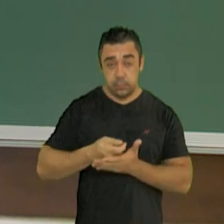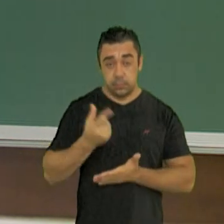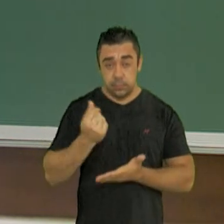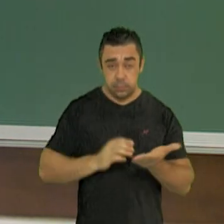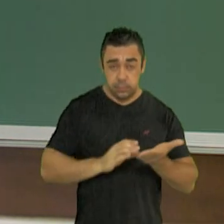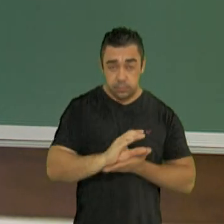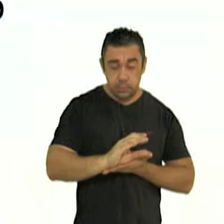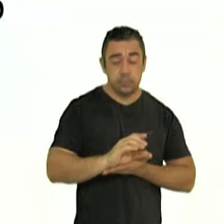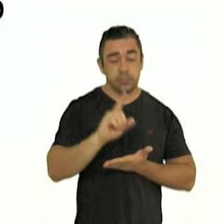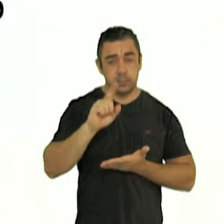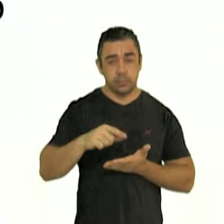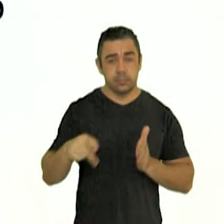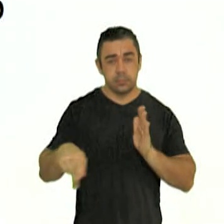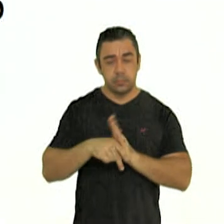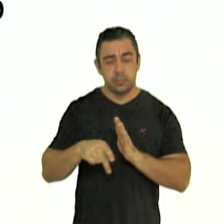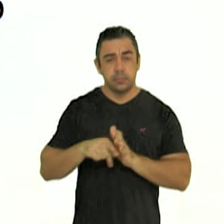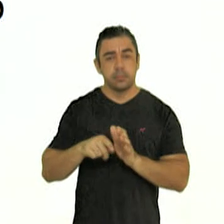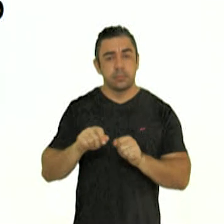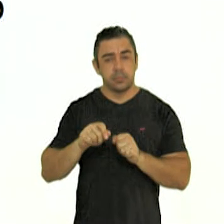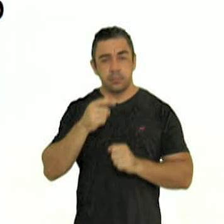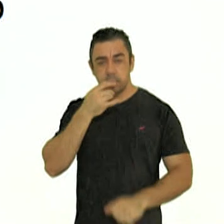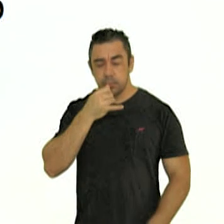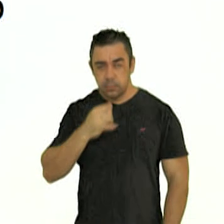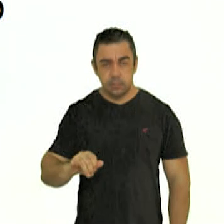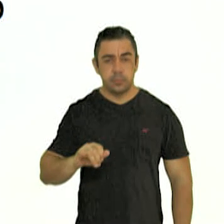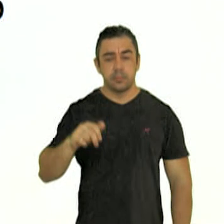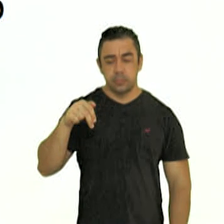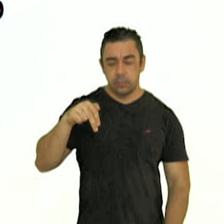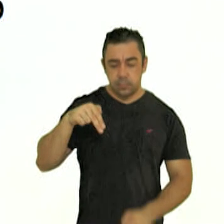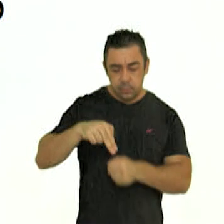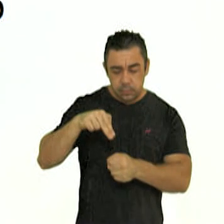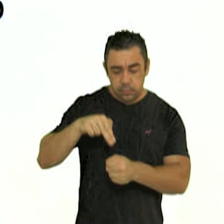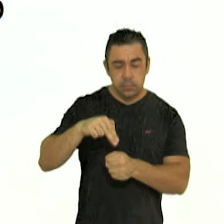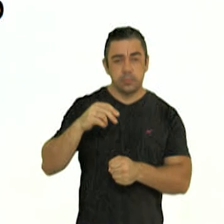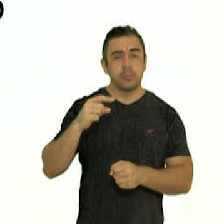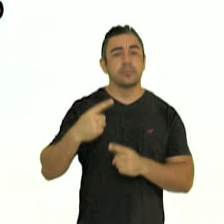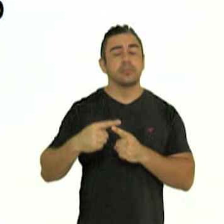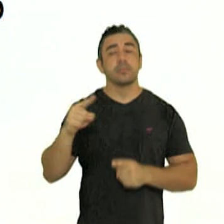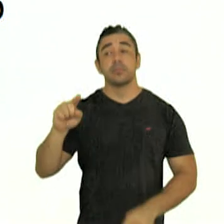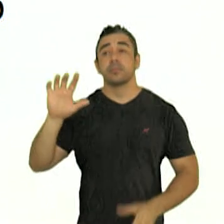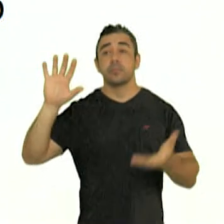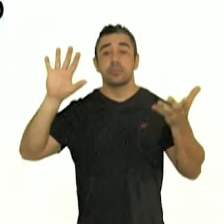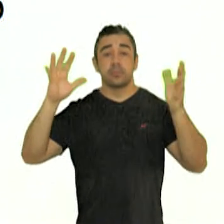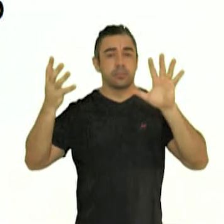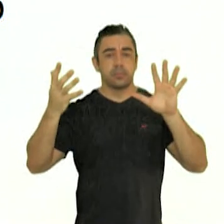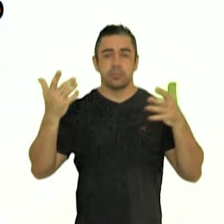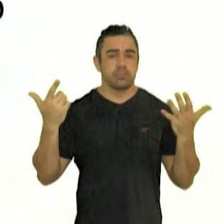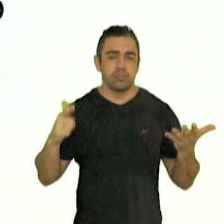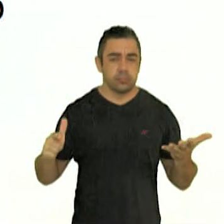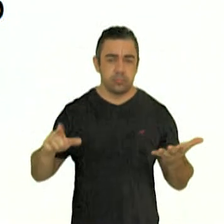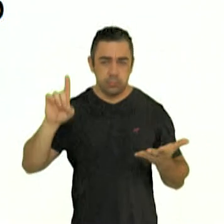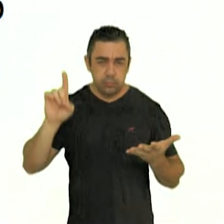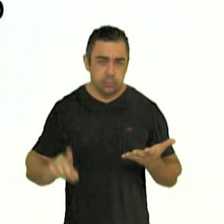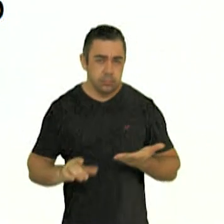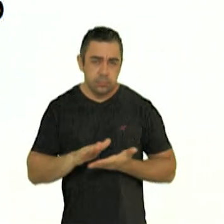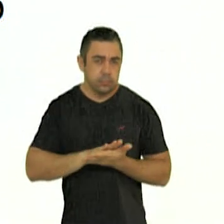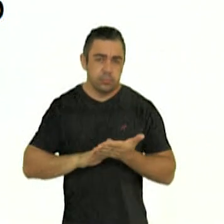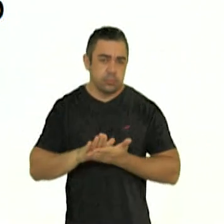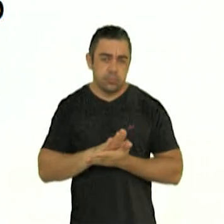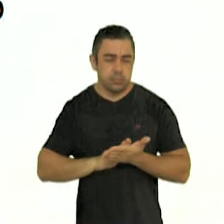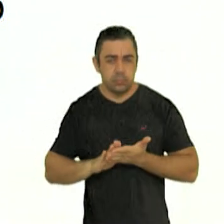de energia nuclear para apoiar o Pacto da União Europeia pelo clima. Né, países que não tinham nem o direito de